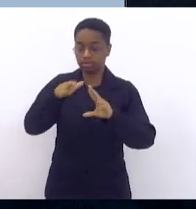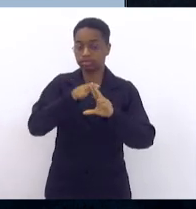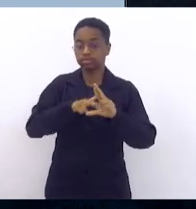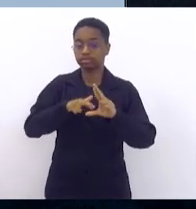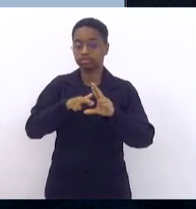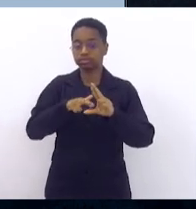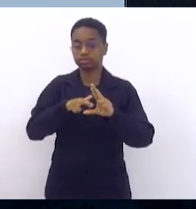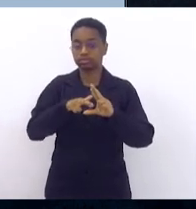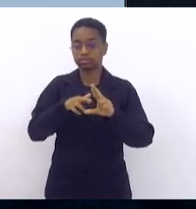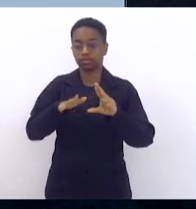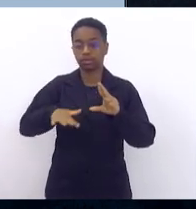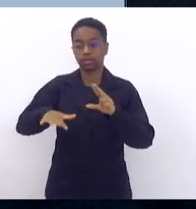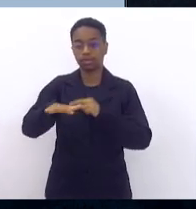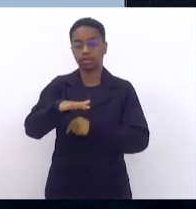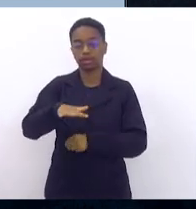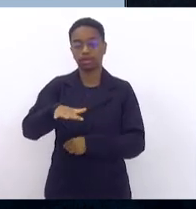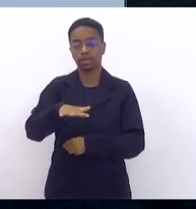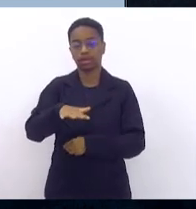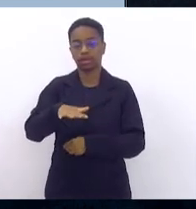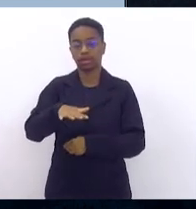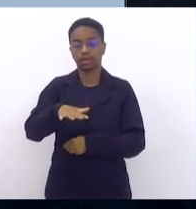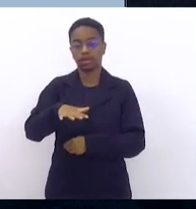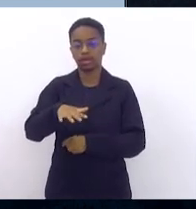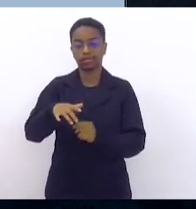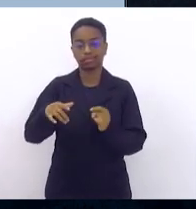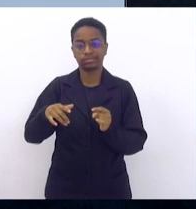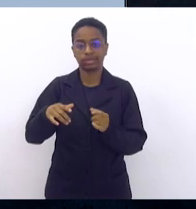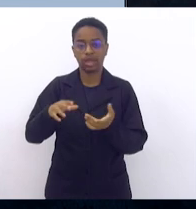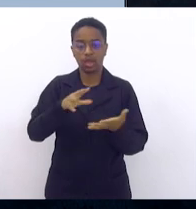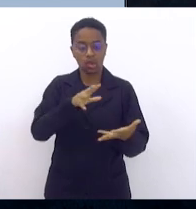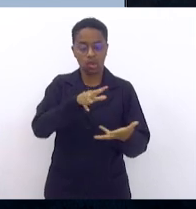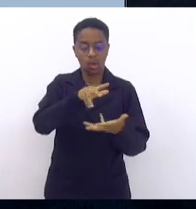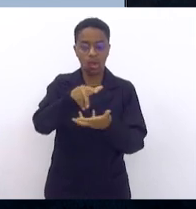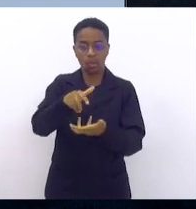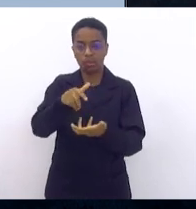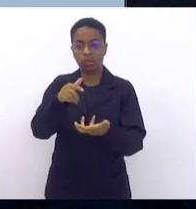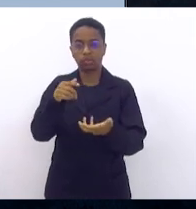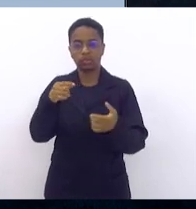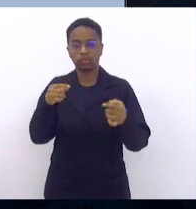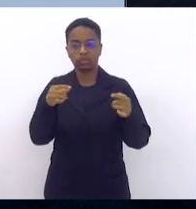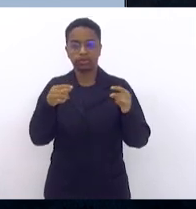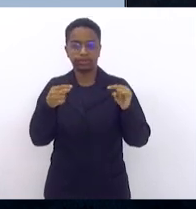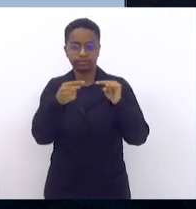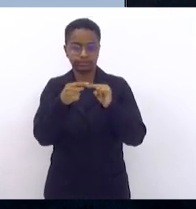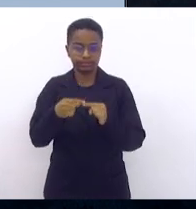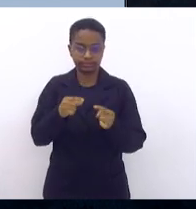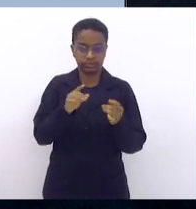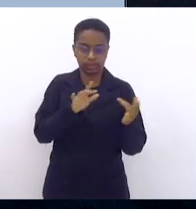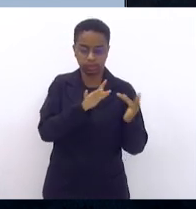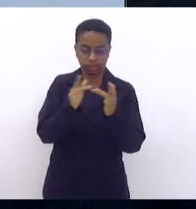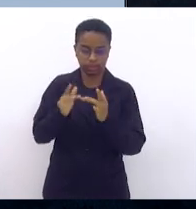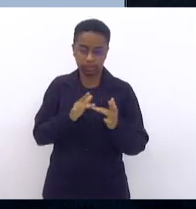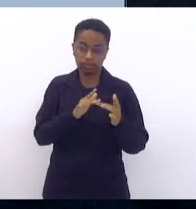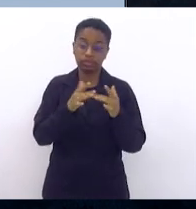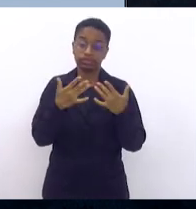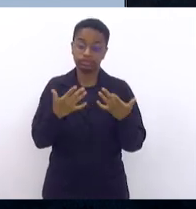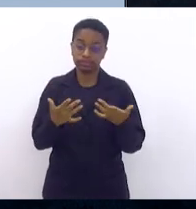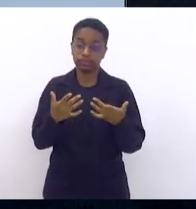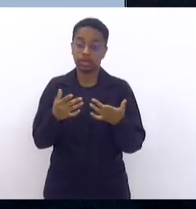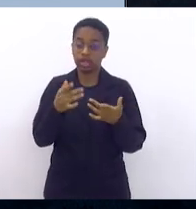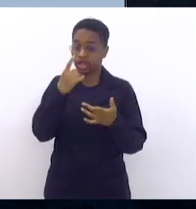nesse cenário né mas globalizado neoliberal cuja questão do resíduo ganha um valor